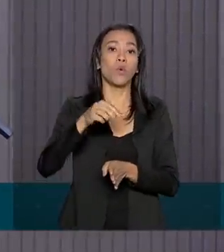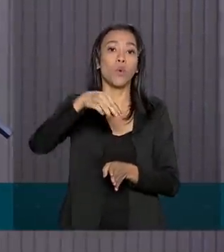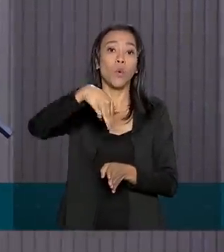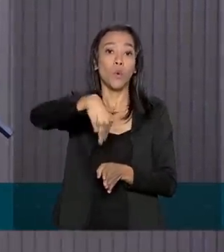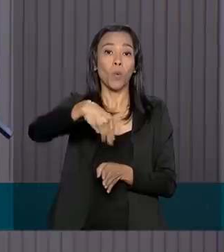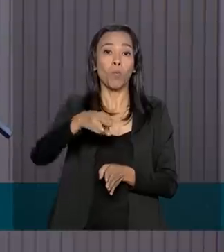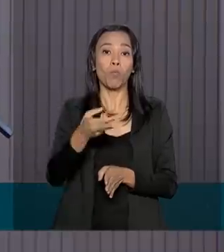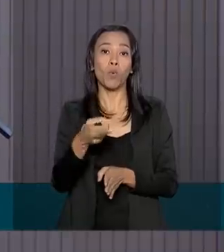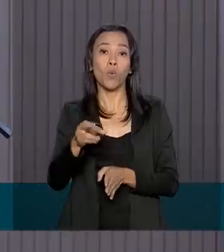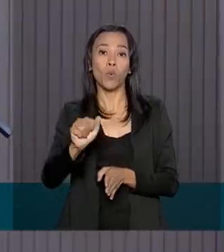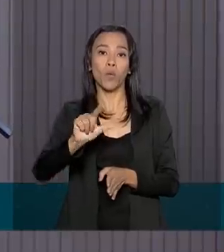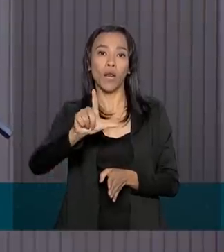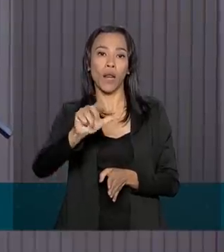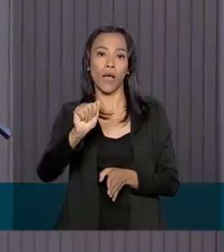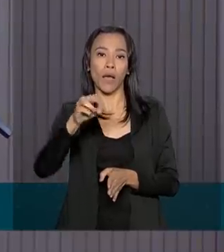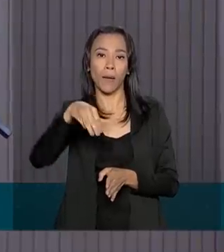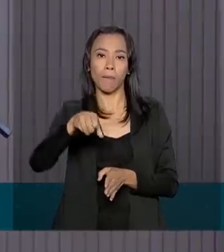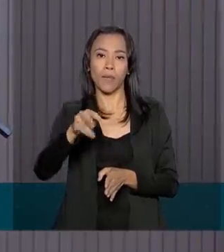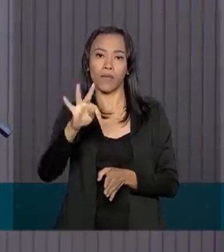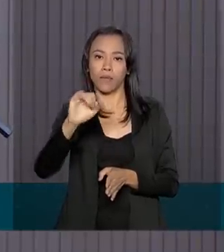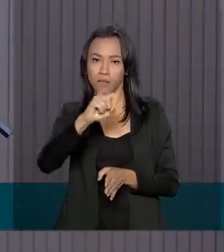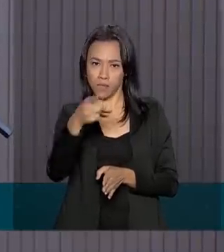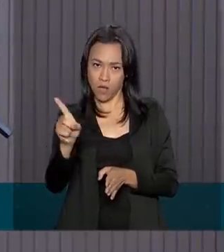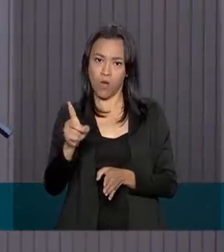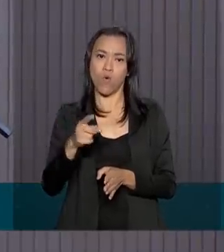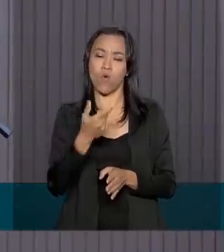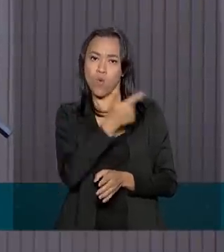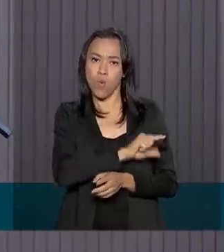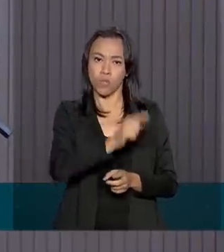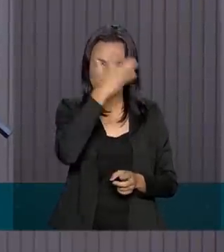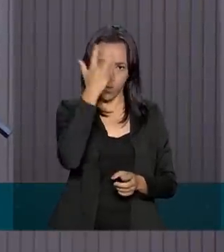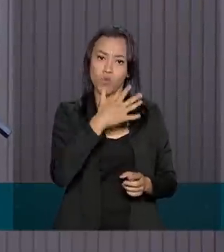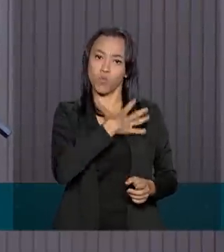com Everaldo e com Gidalt e com meus filhos.